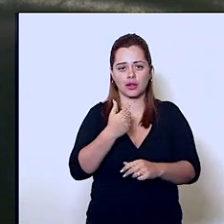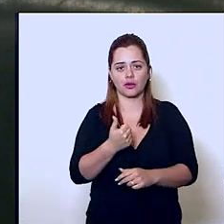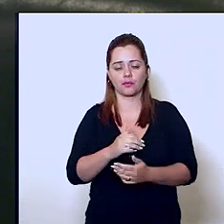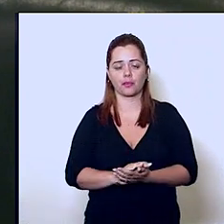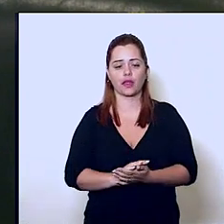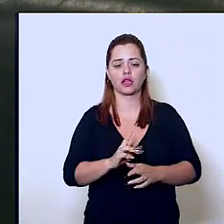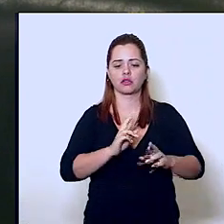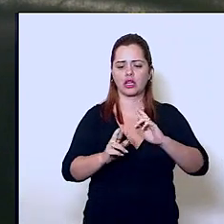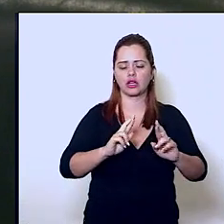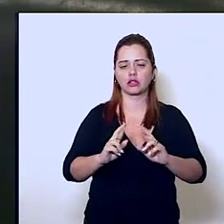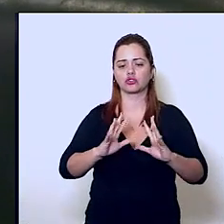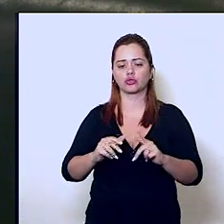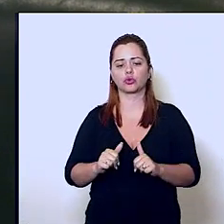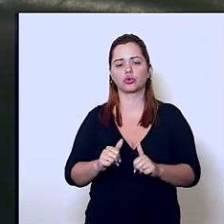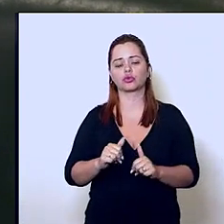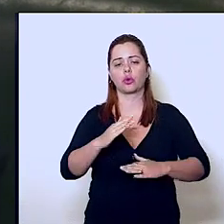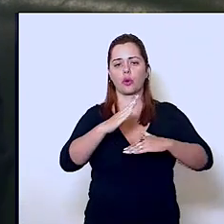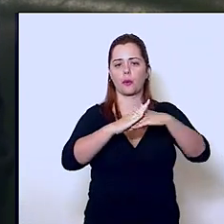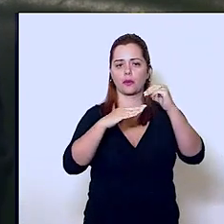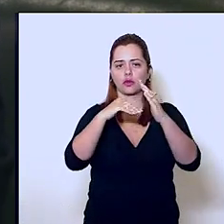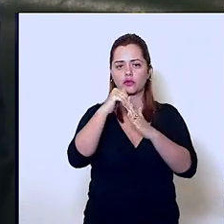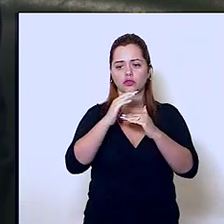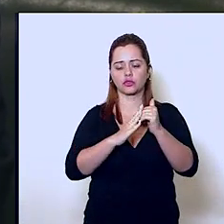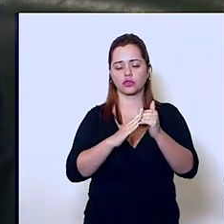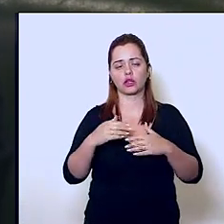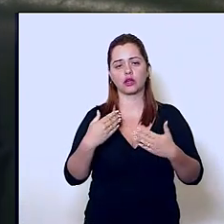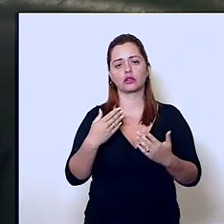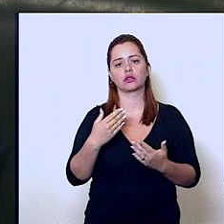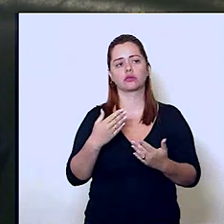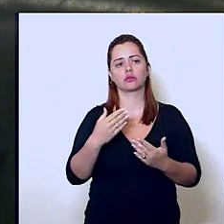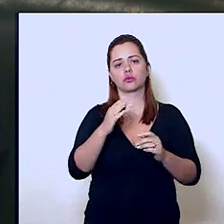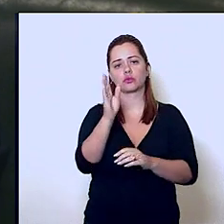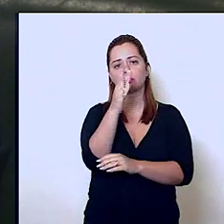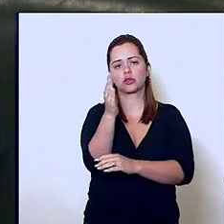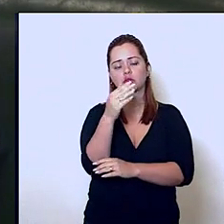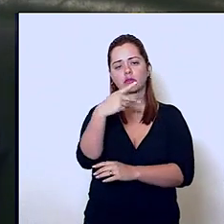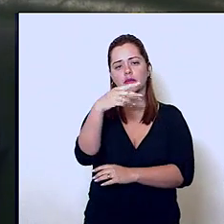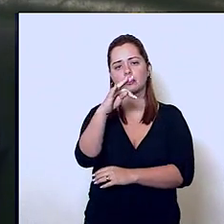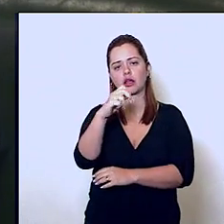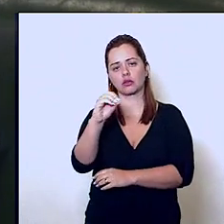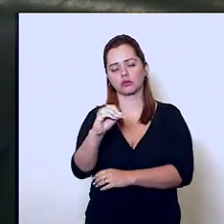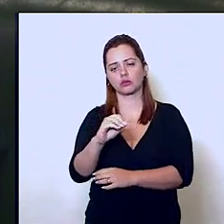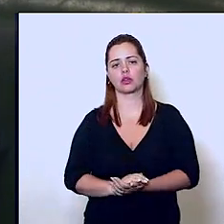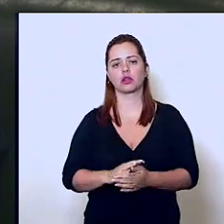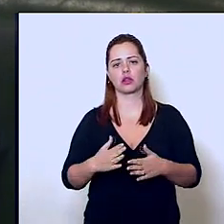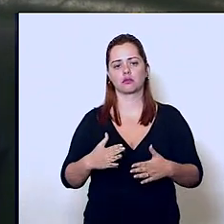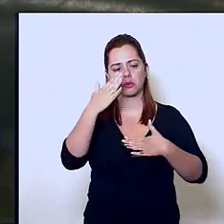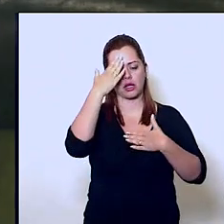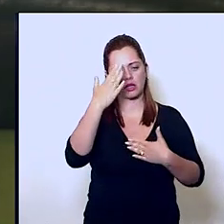profissional do embaixador Paulo Tarso Festa de Lima. Muito obrigado, parabéns a todos, minha homenagem à família, o meu carinho, né, o meu